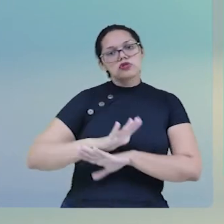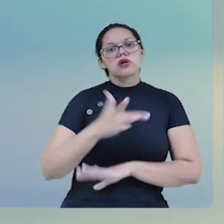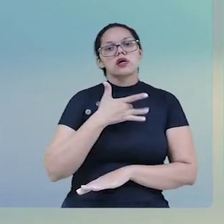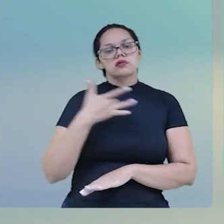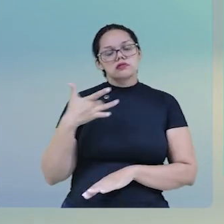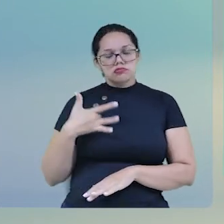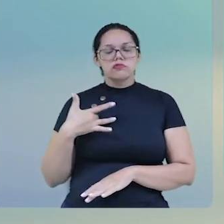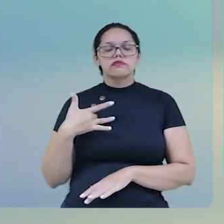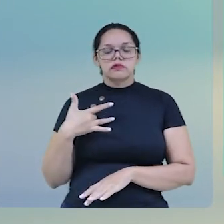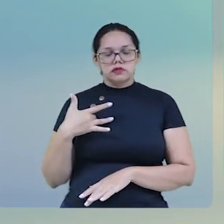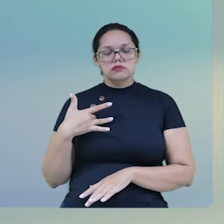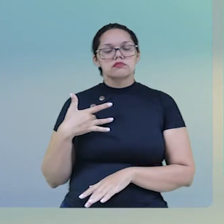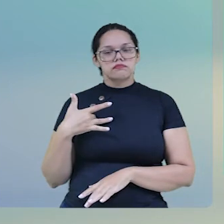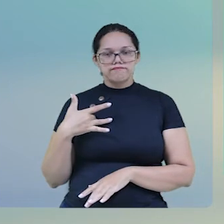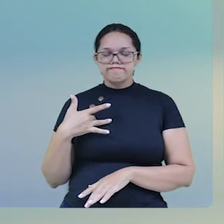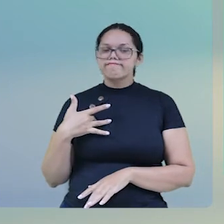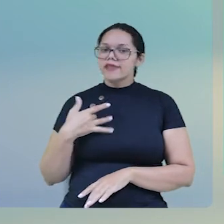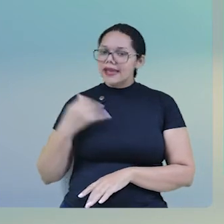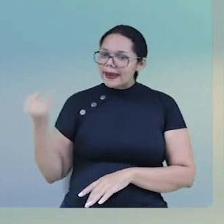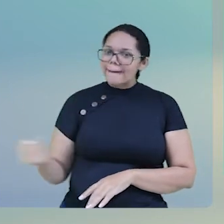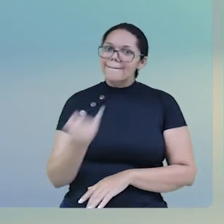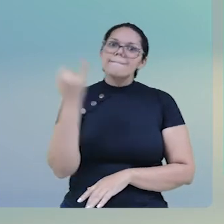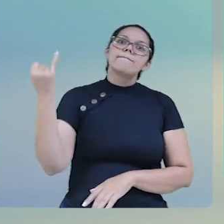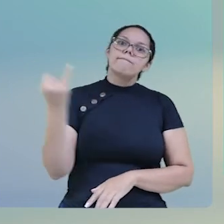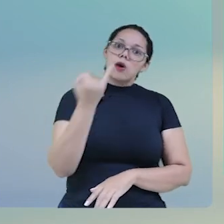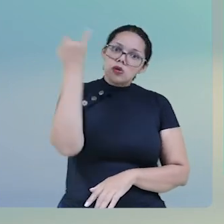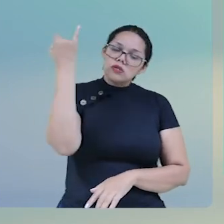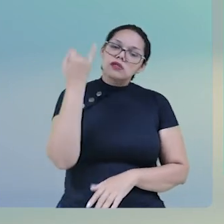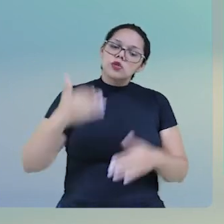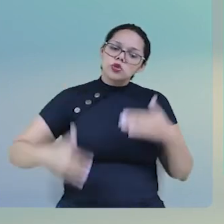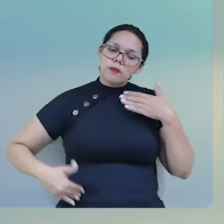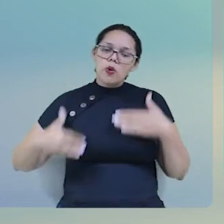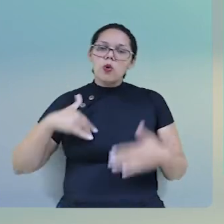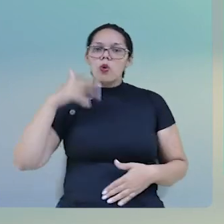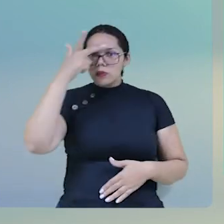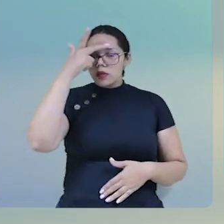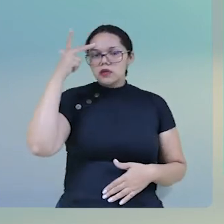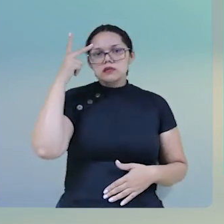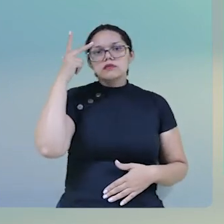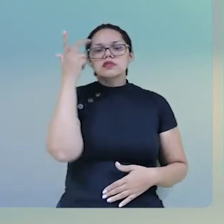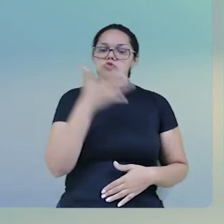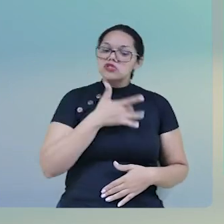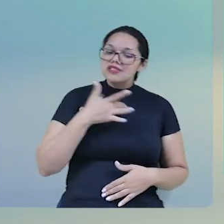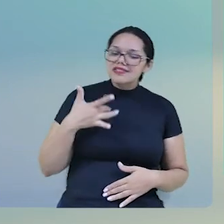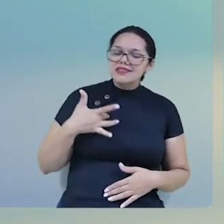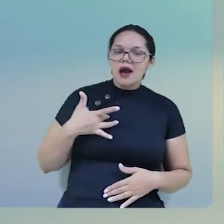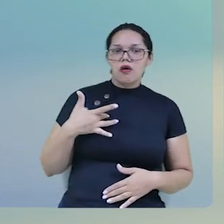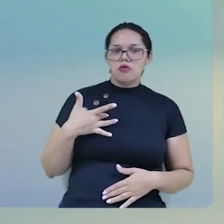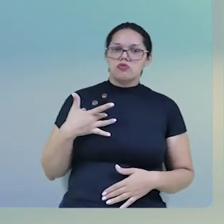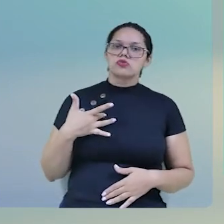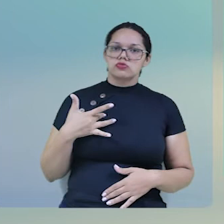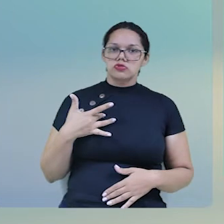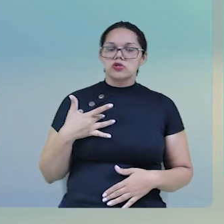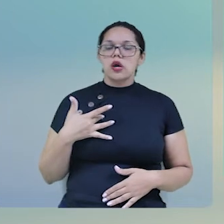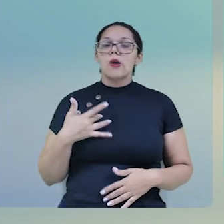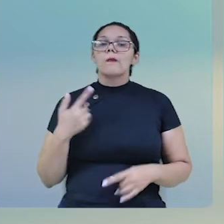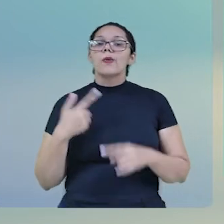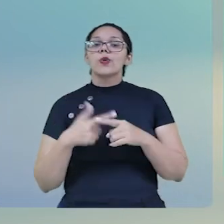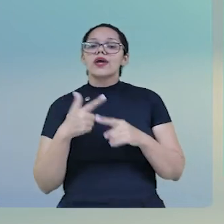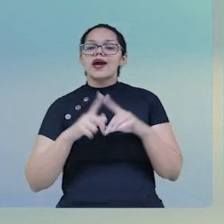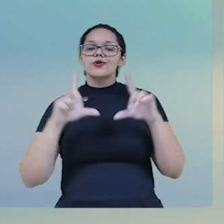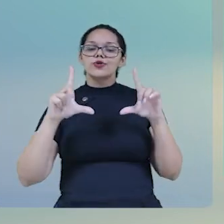exercício físico é questão de saúde pública, sim. Porque aí indivíduos com menos